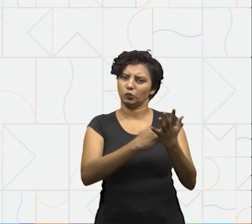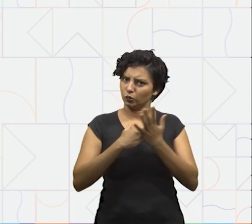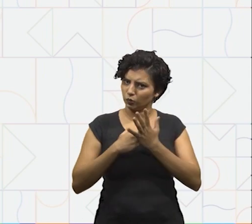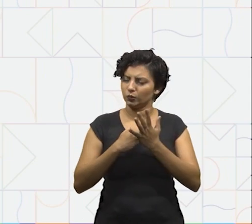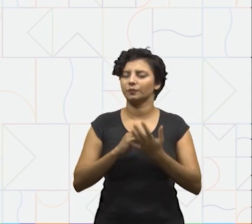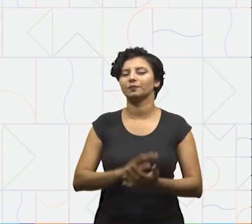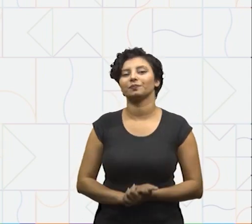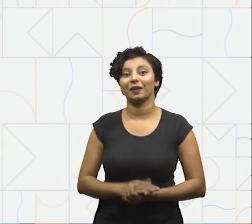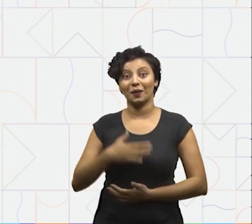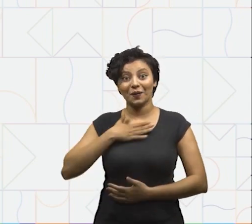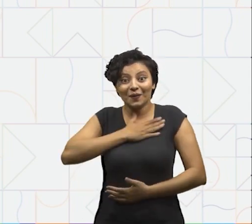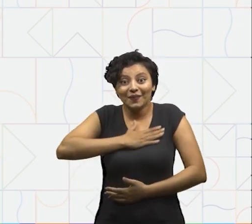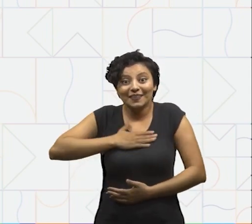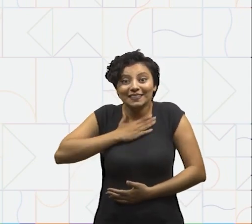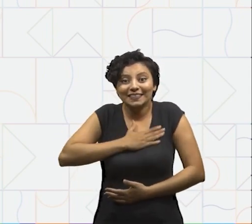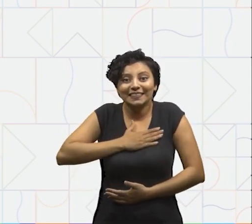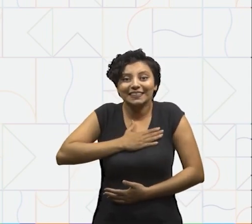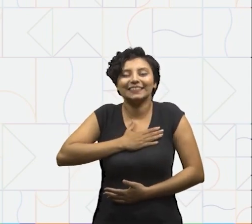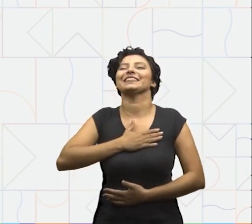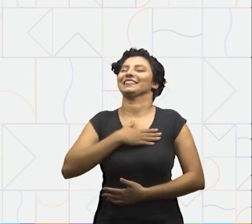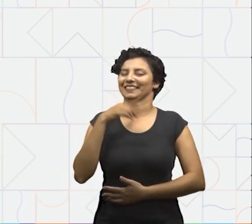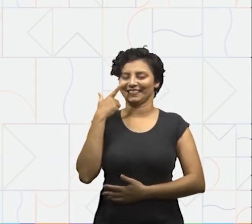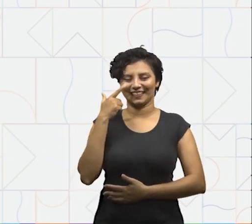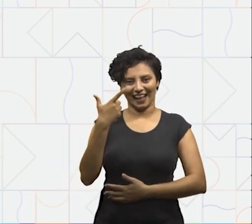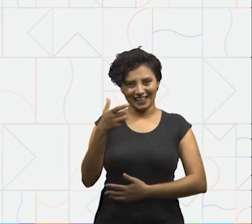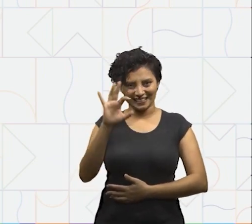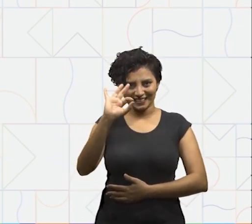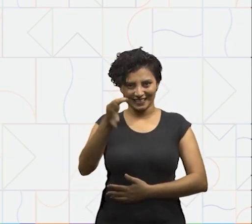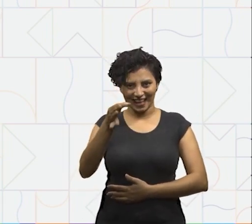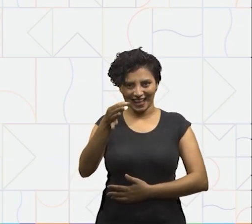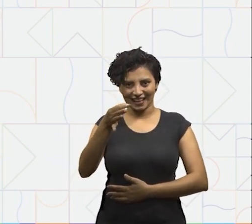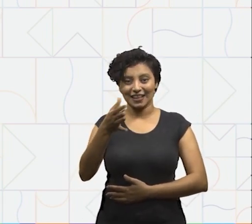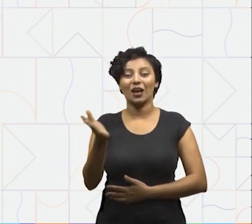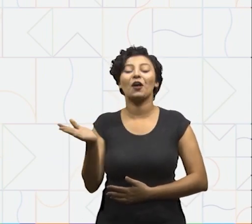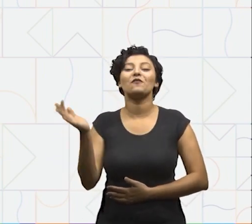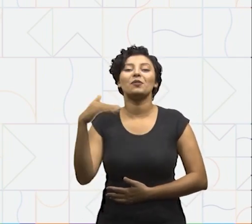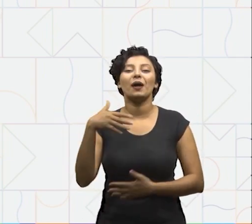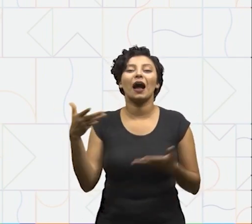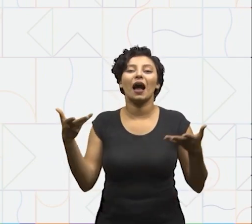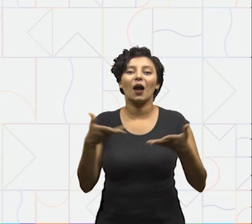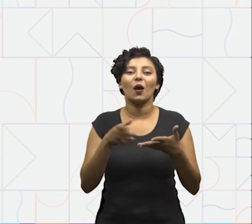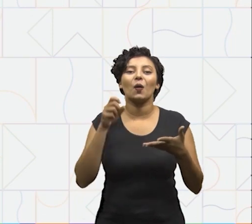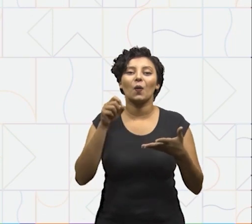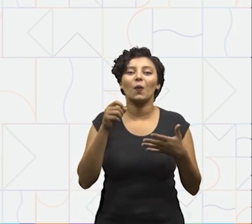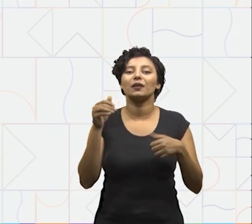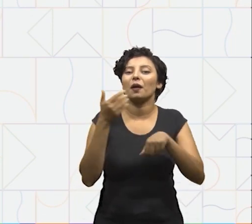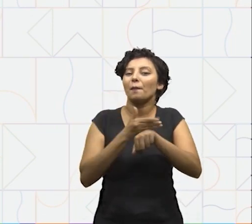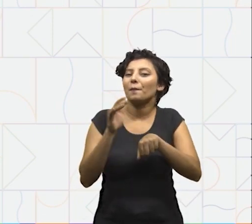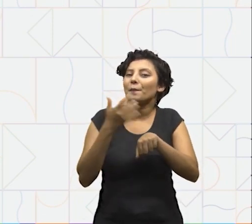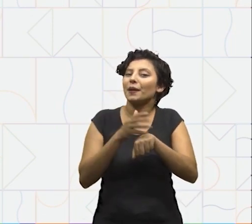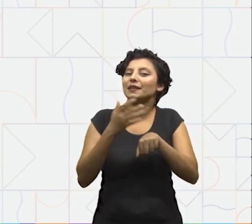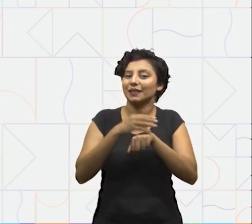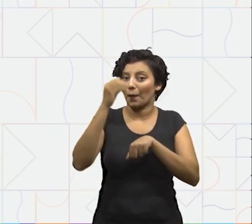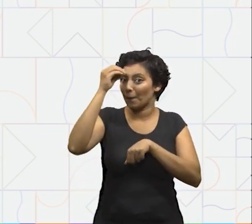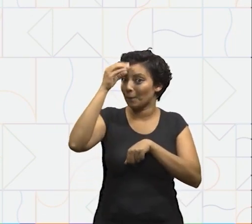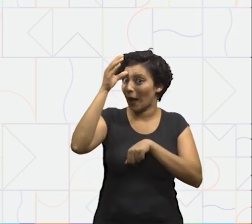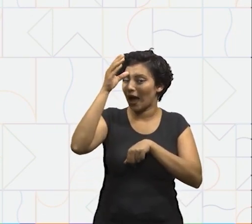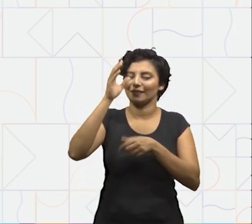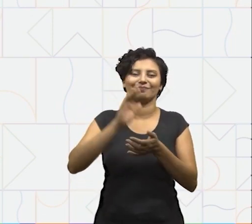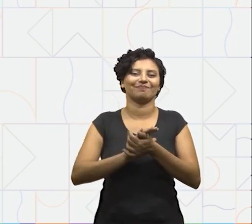para auxiliá-la. Está gostando? Muito interessante, não é? Vamos agora testar os